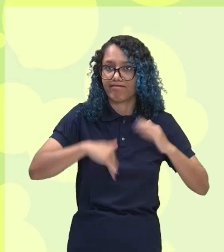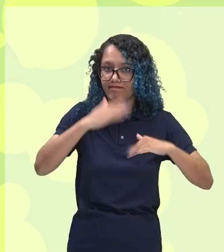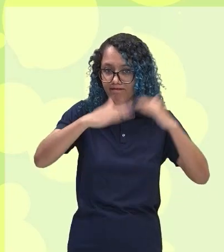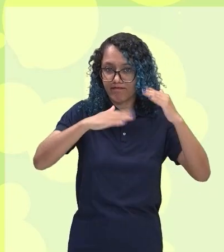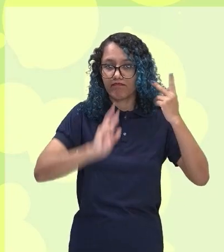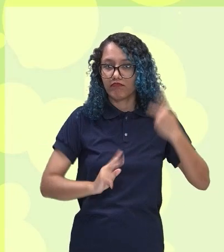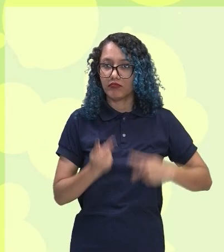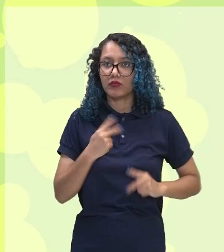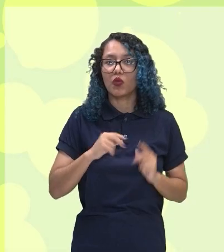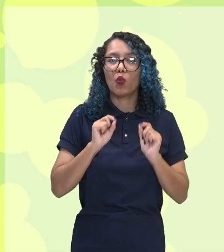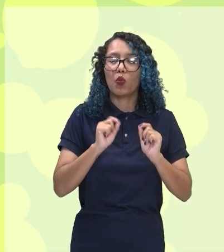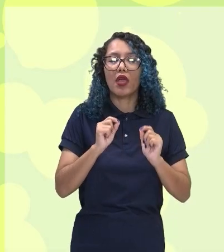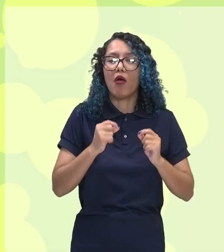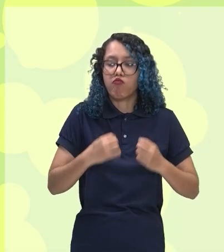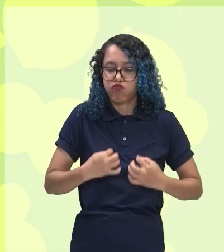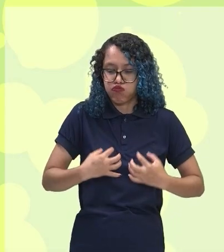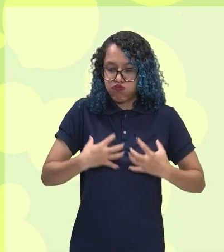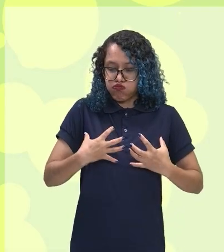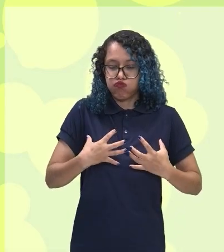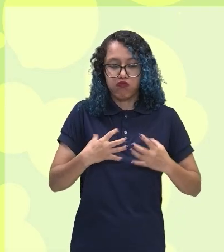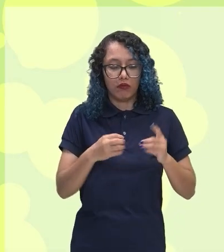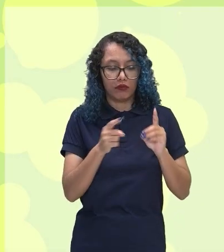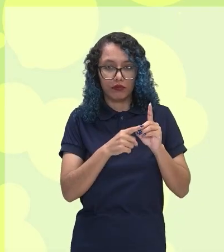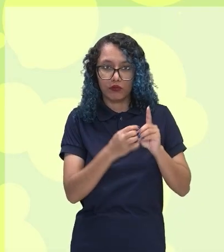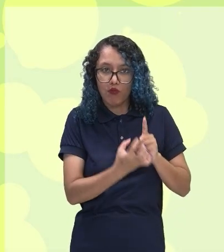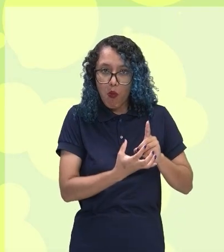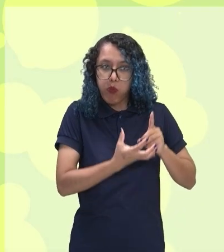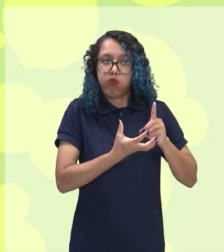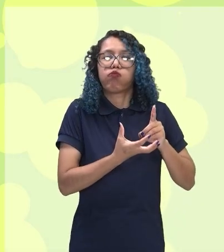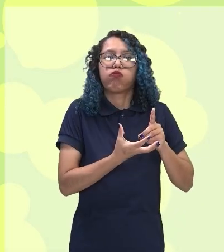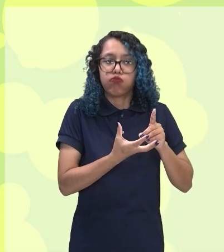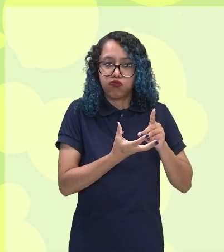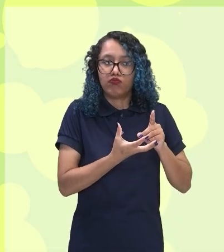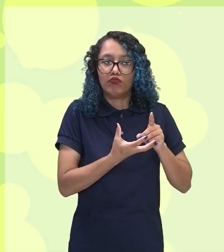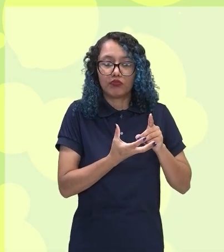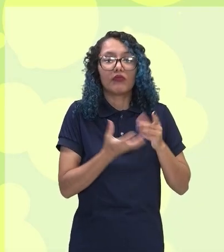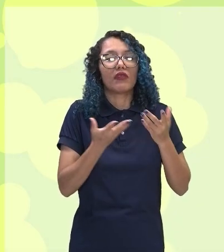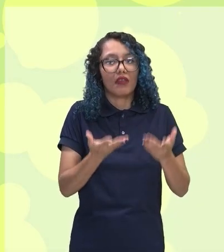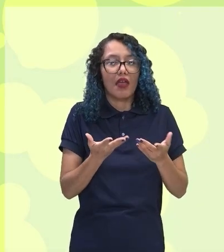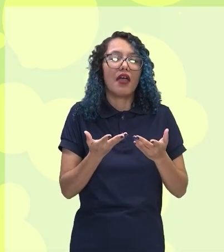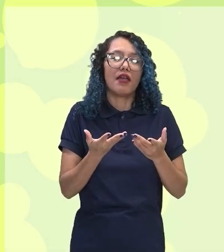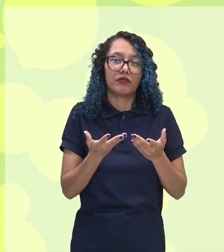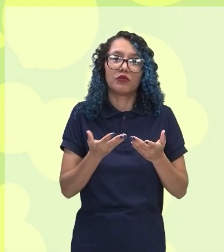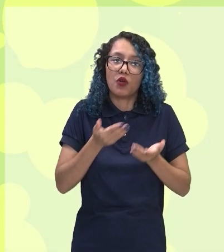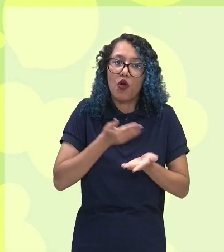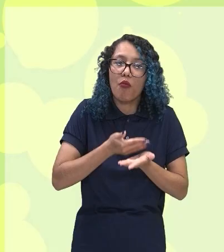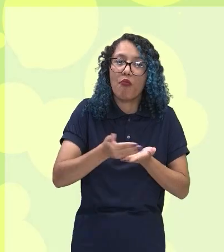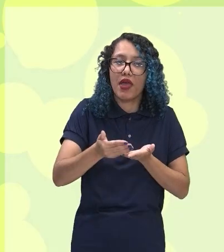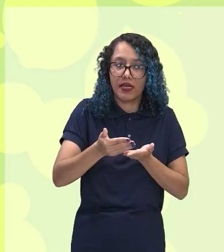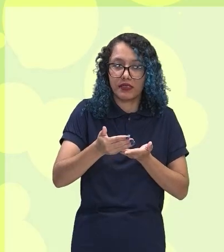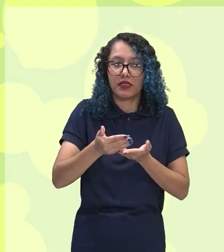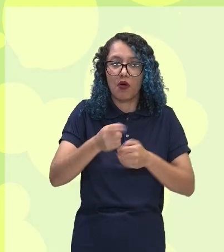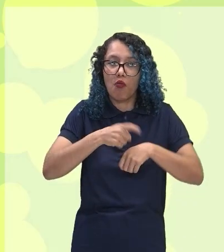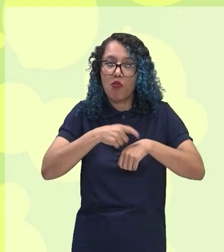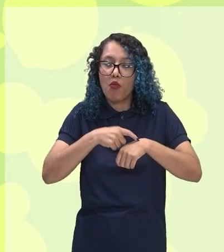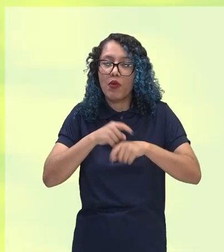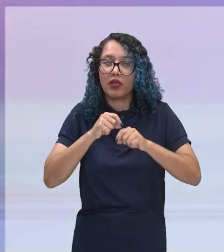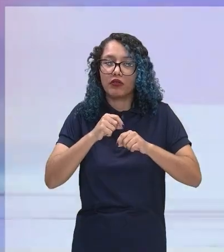crescer as mamas e os testículos. Esse é o processo que desencadeia a fase de amadurecimento sexual.